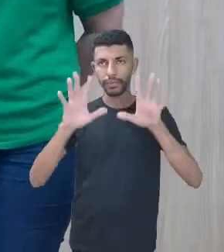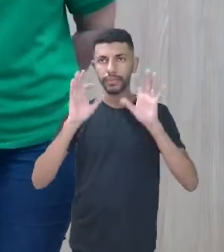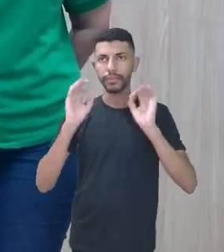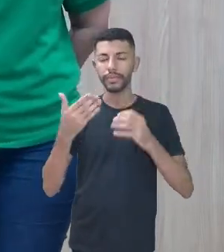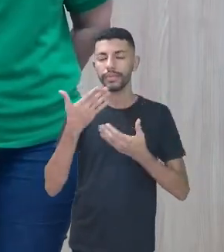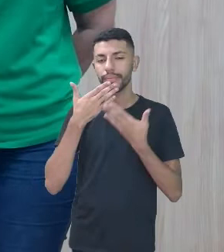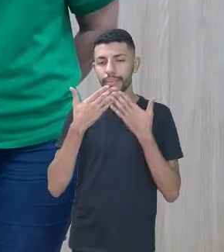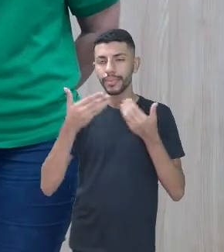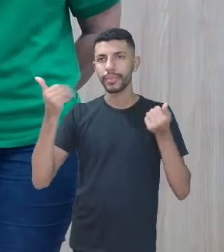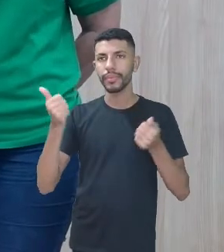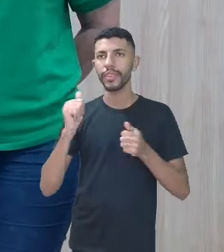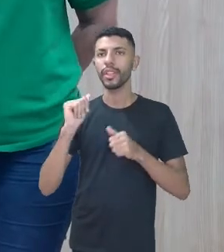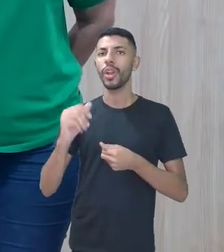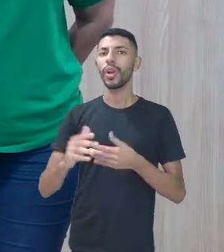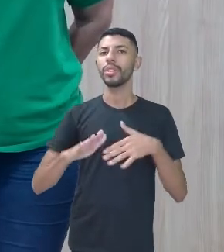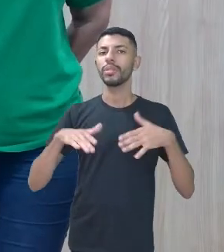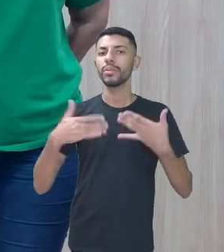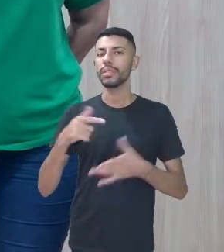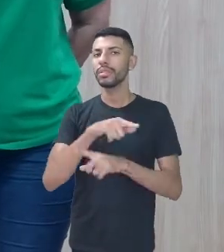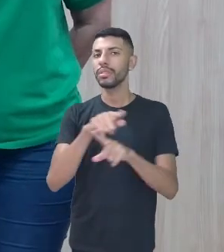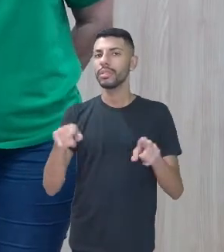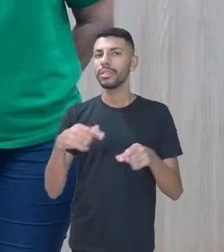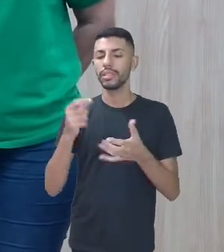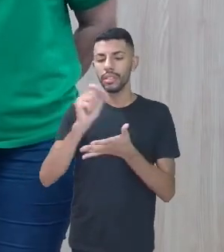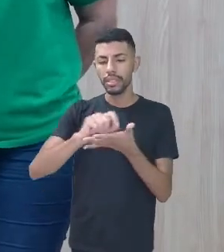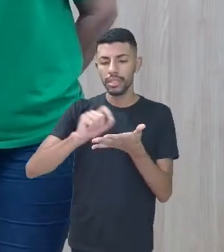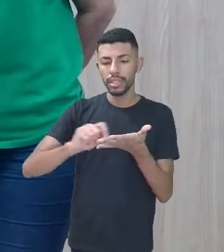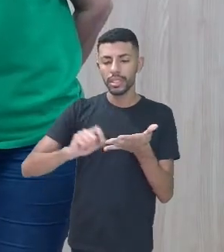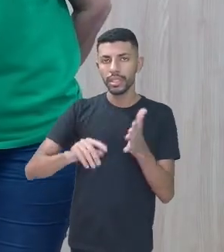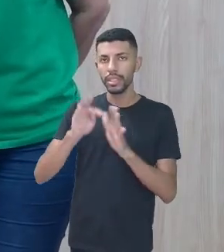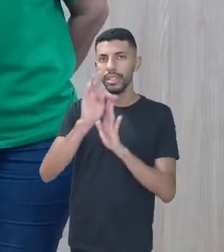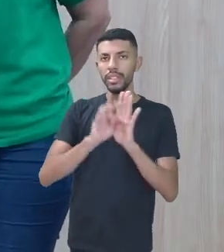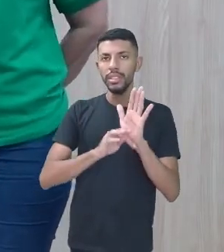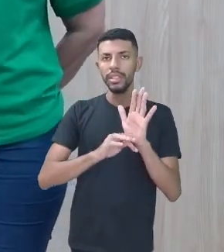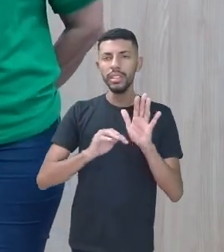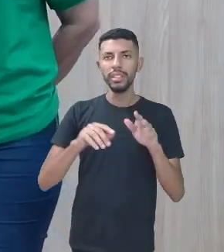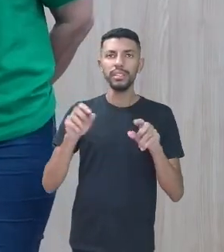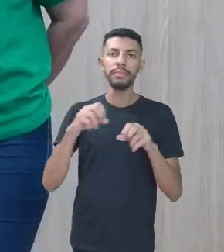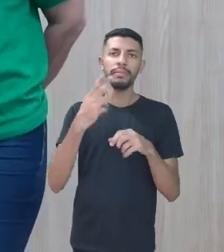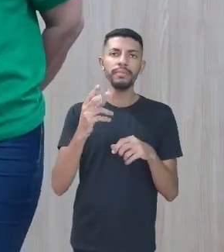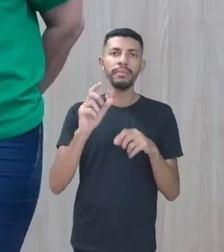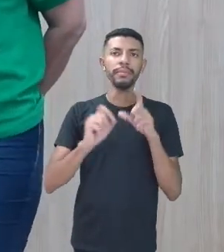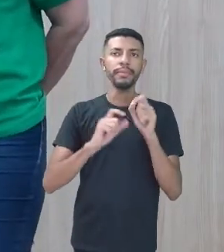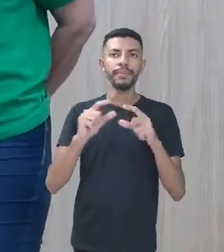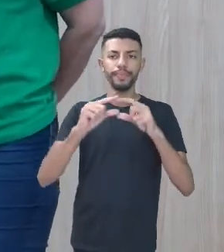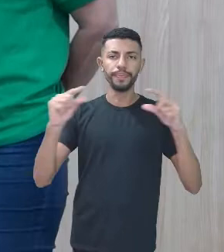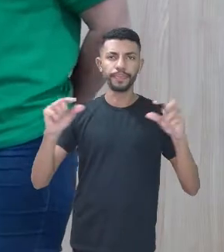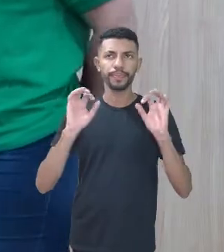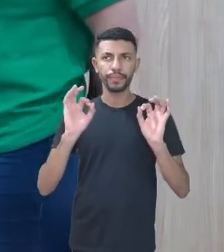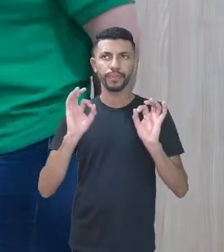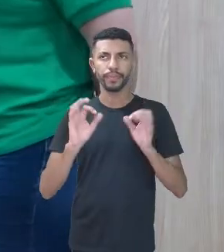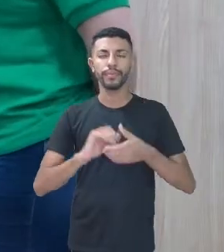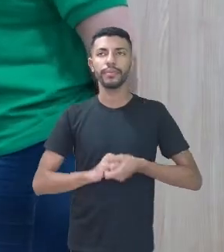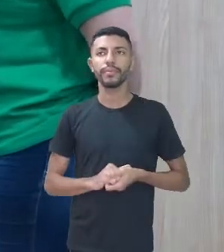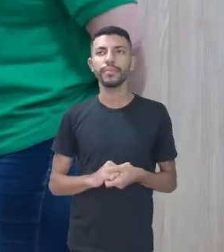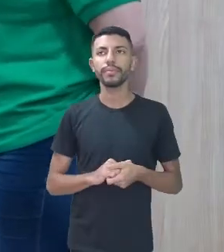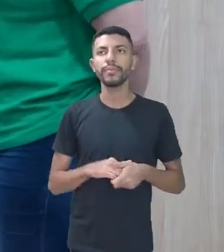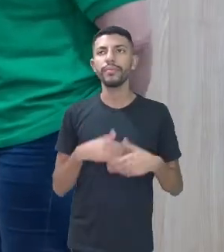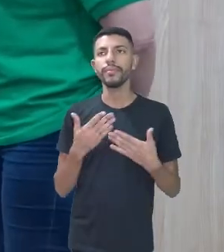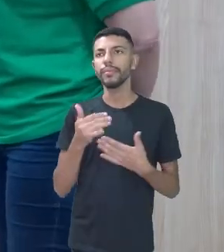entenderem melhor, até quando vocês forem escrever um texto ou simplesmente uma frase. Vamos lá?